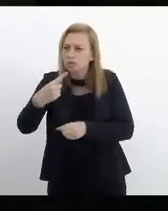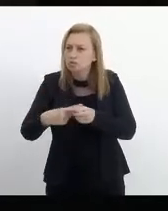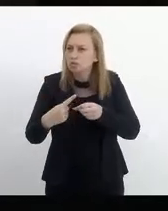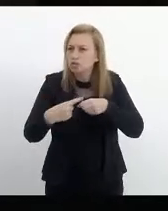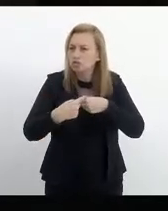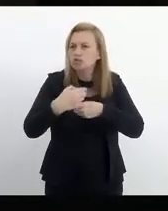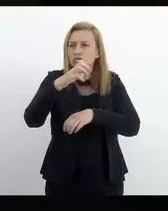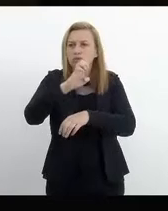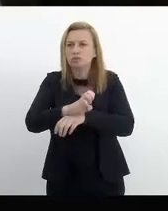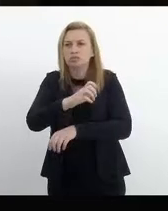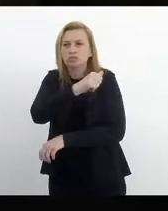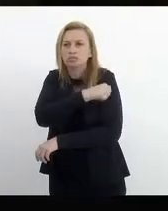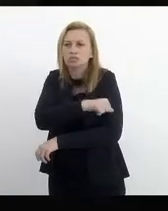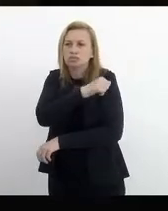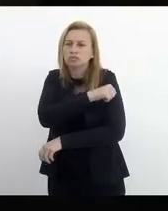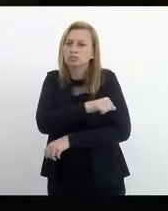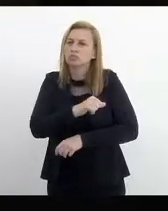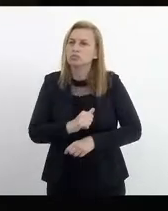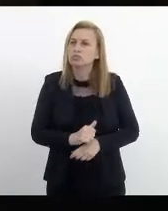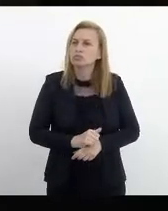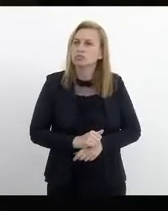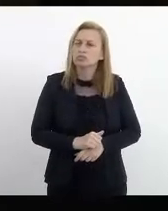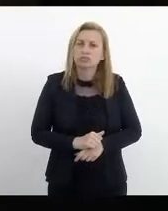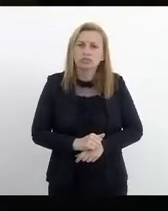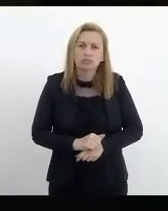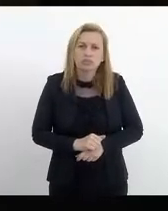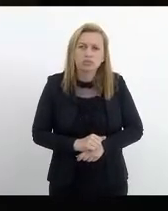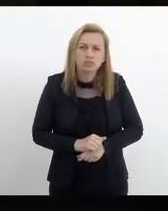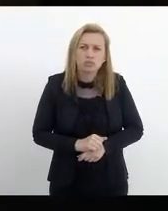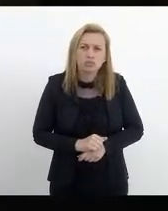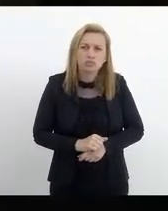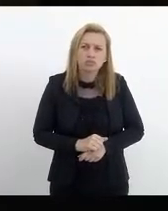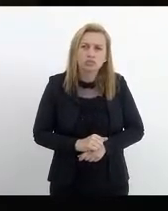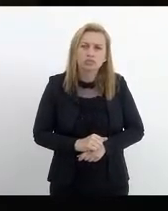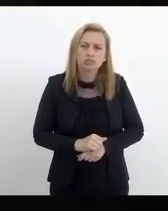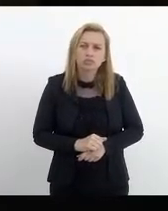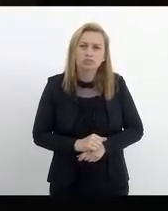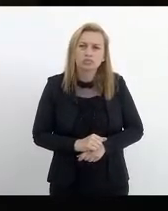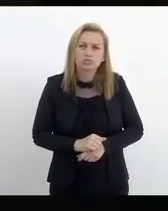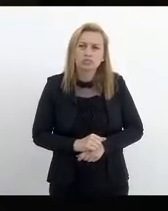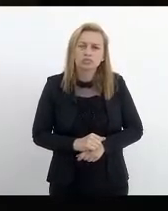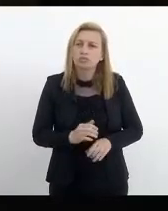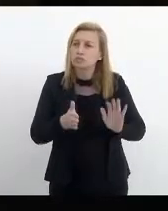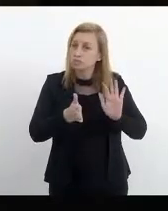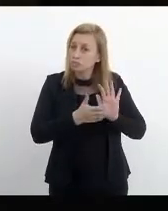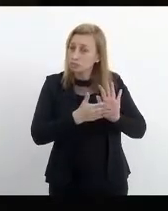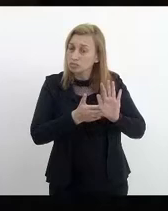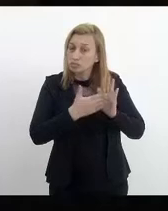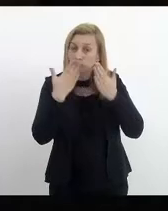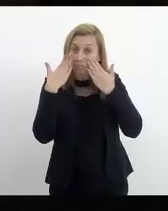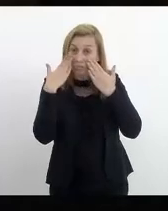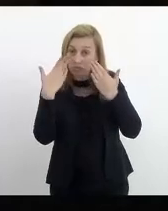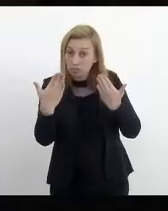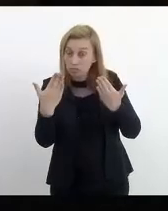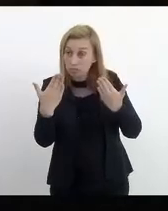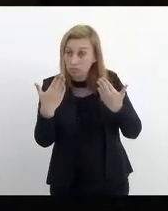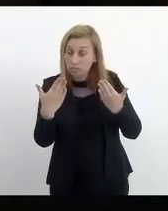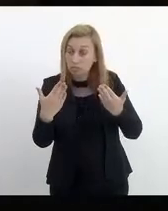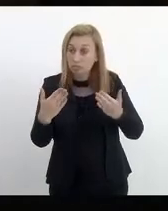do Estado do Rio de Janeiro estão contemplados na proposta apresentada